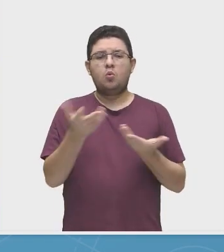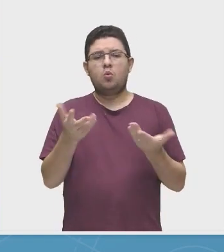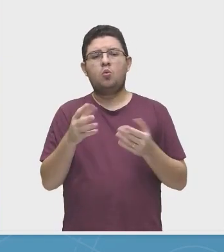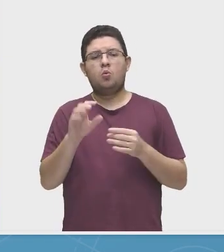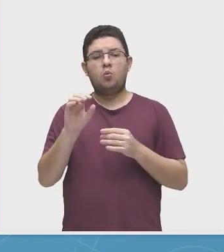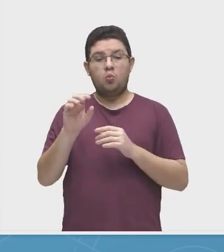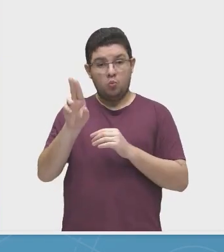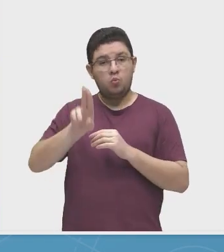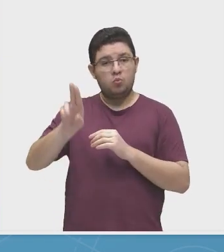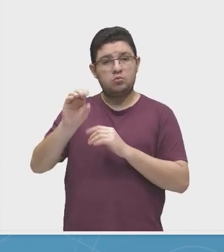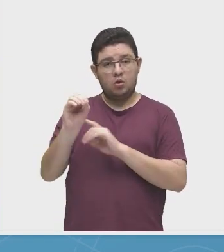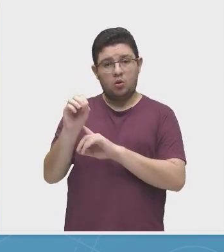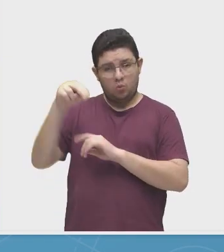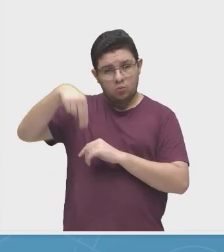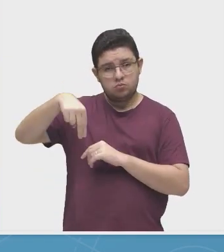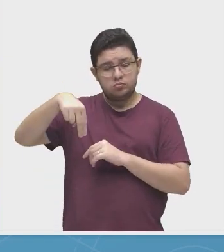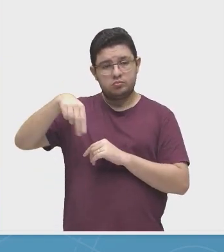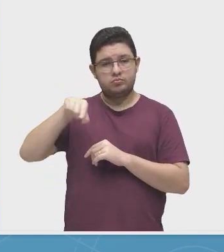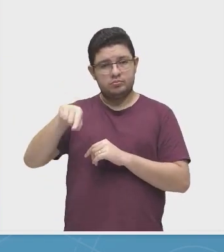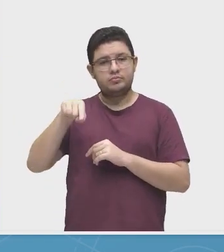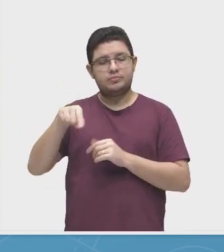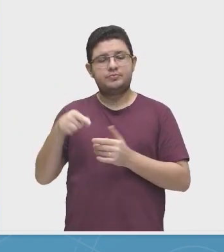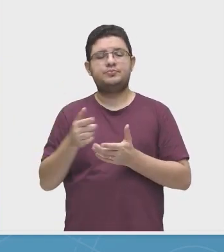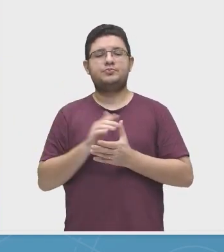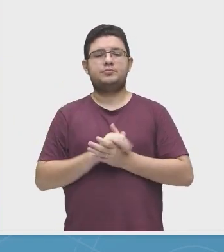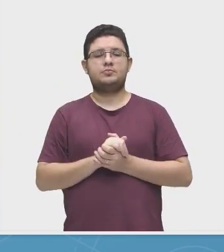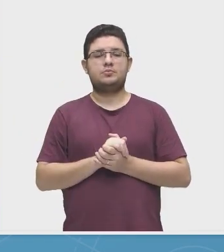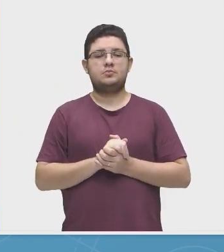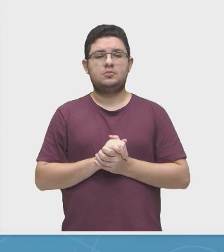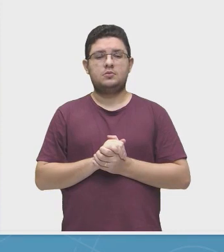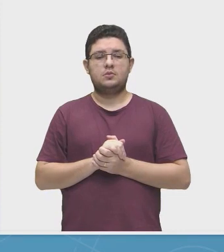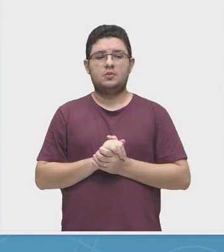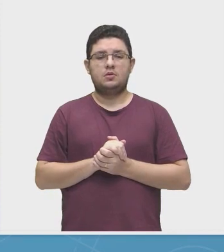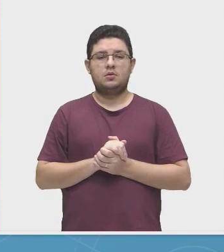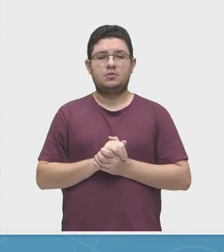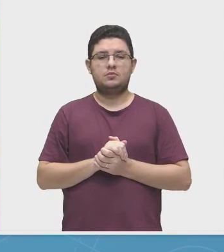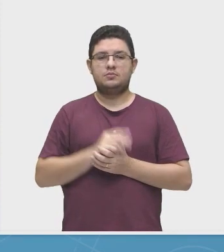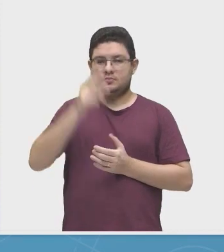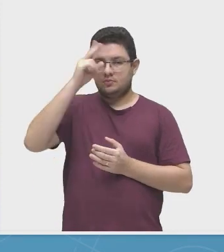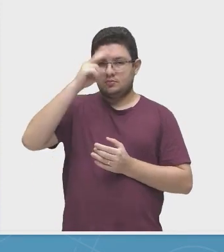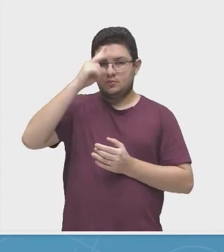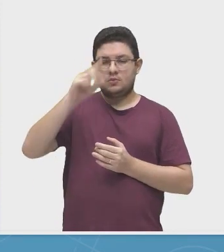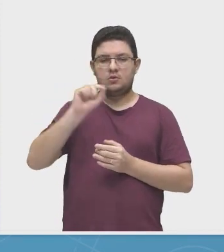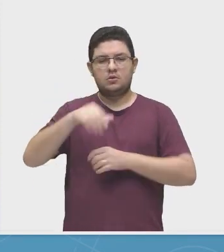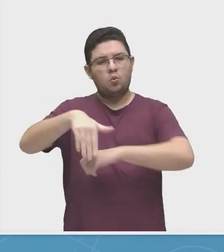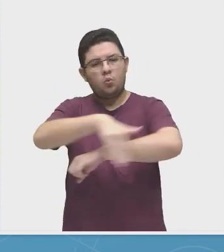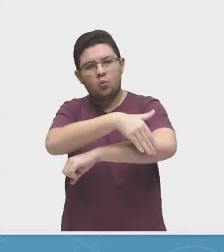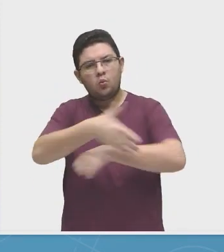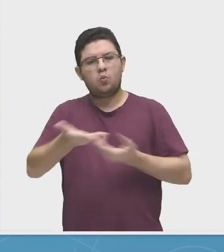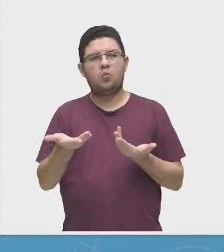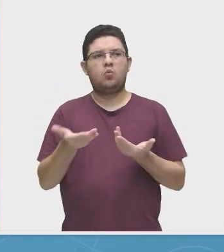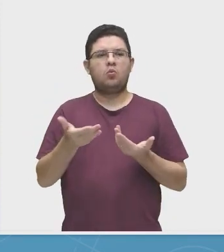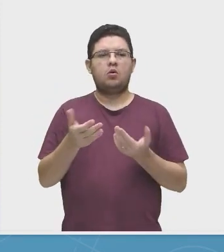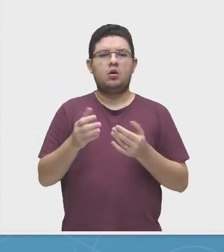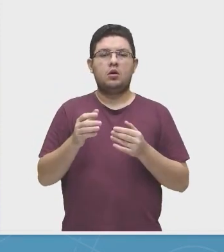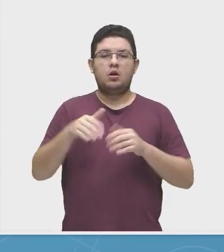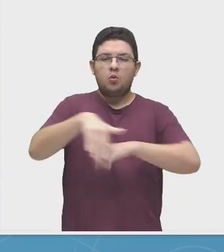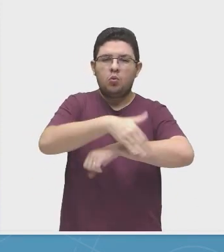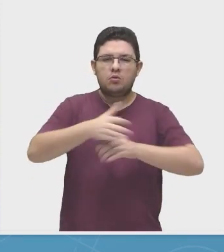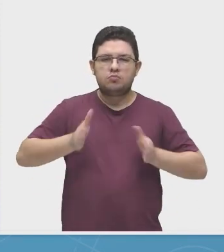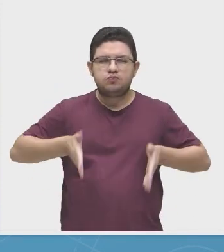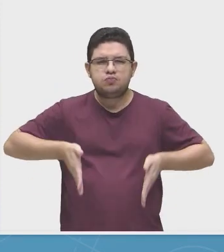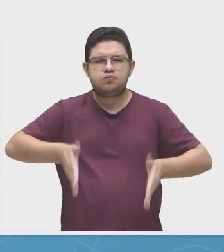a preposição também on. Continuando, então nós vimos que é utilizado em ruas, avenidas, ilhas,